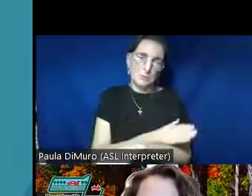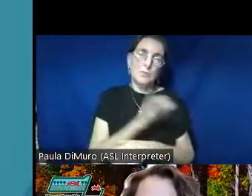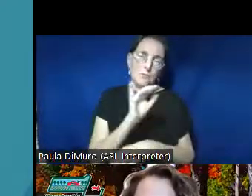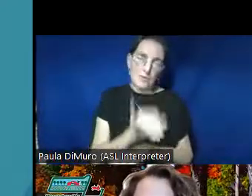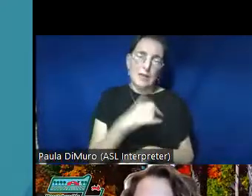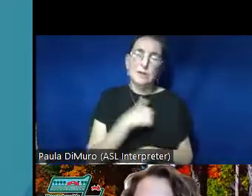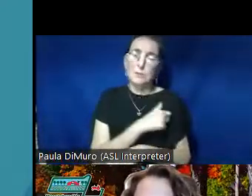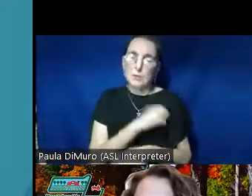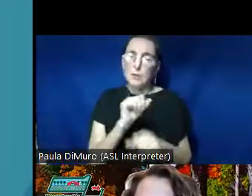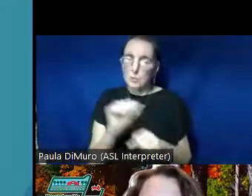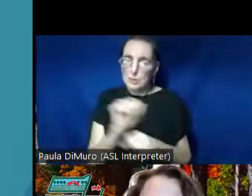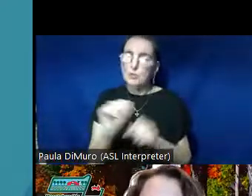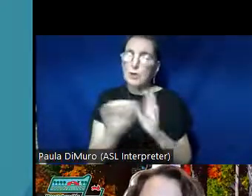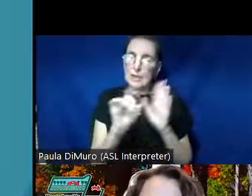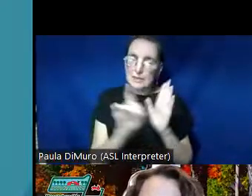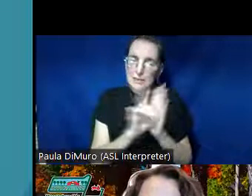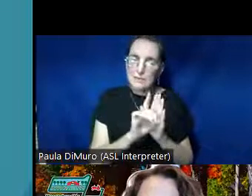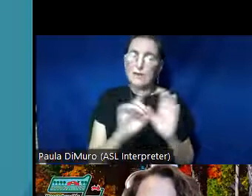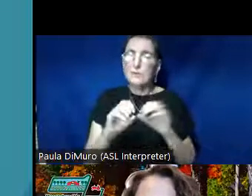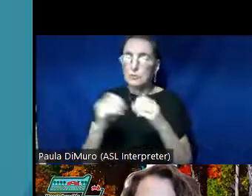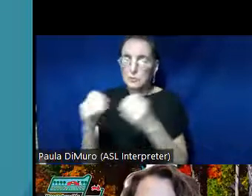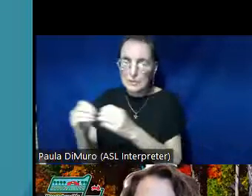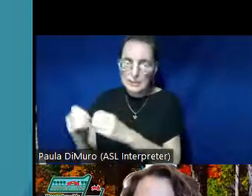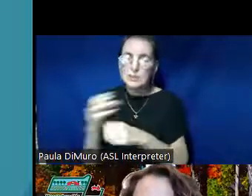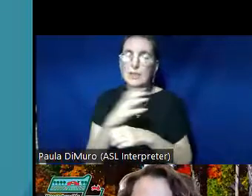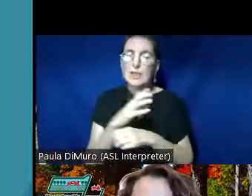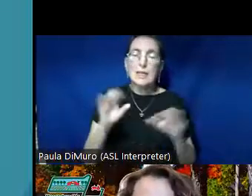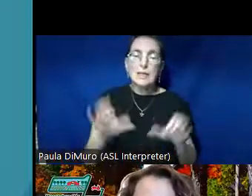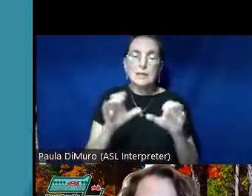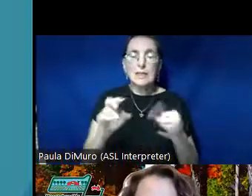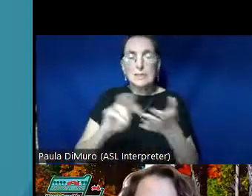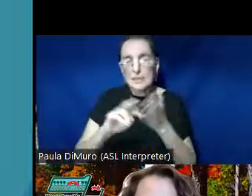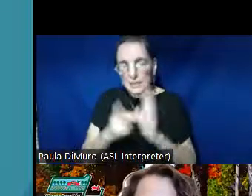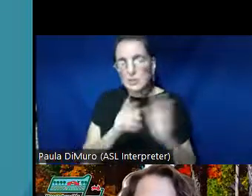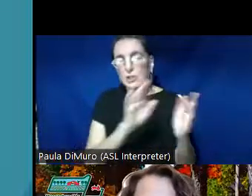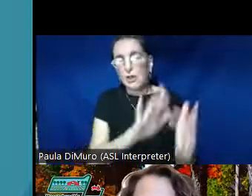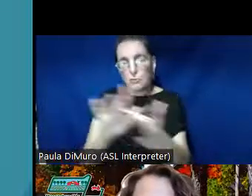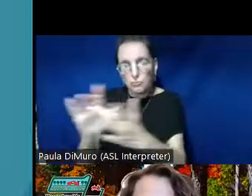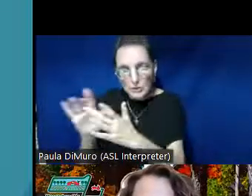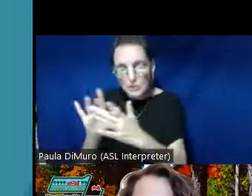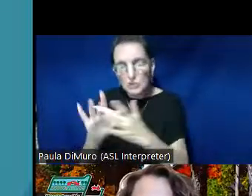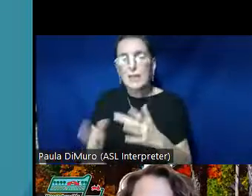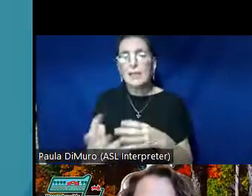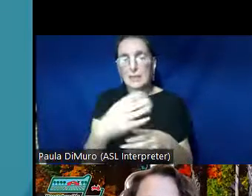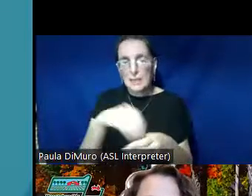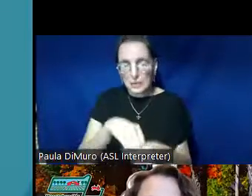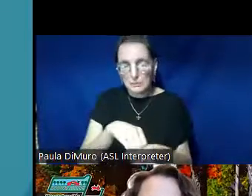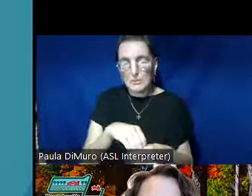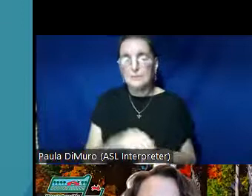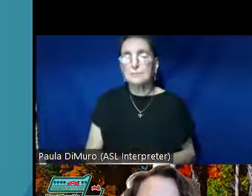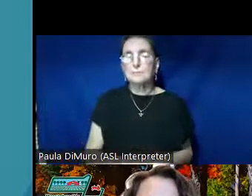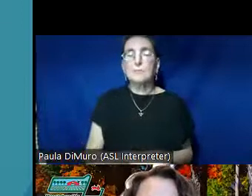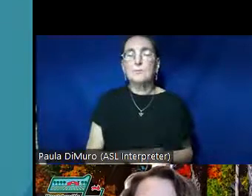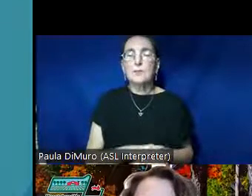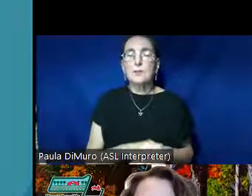melhor comunicação e conseguir identificar para ter outreach e engajamento.